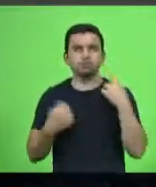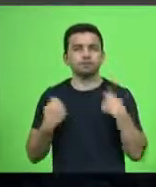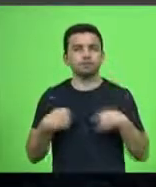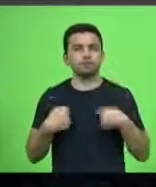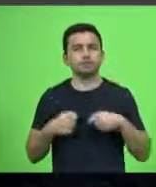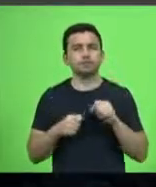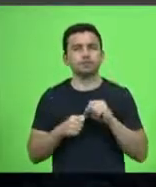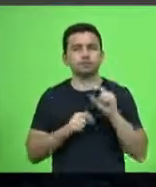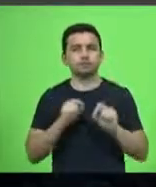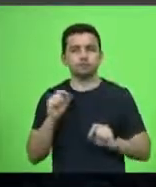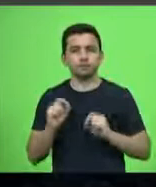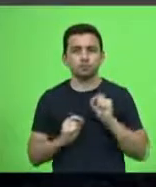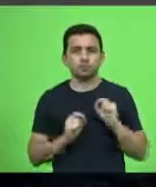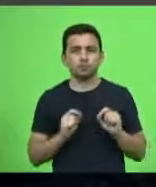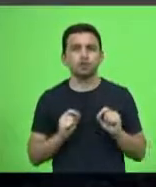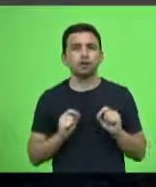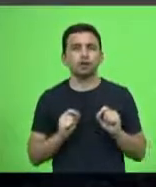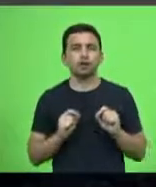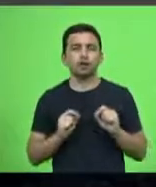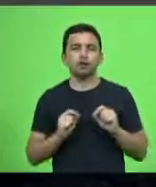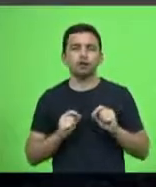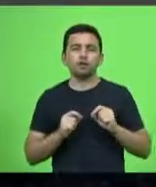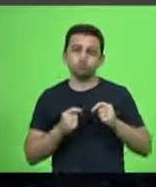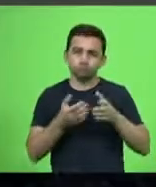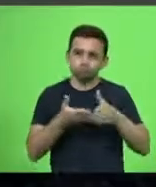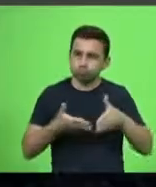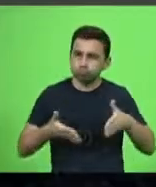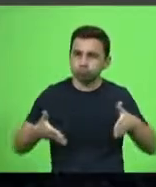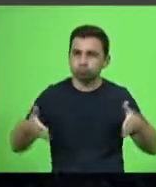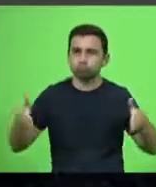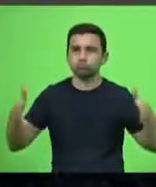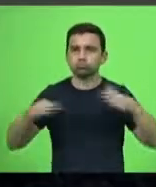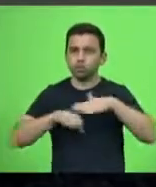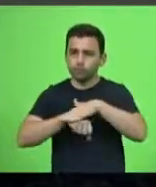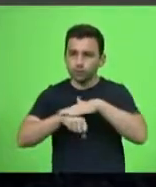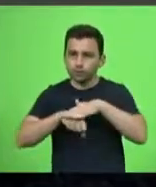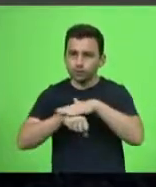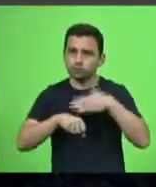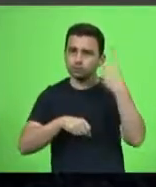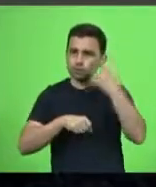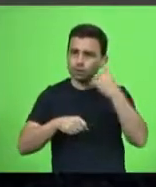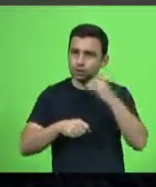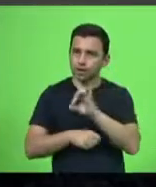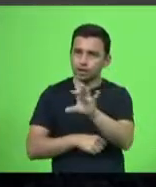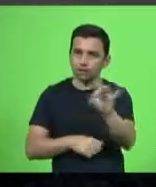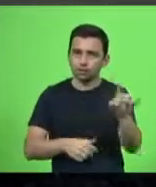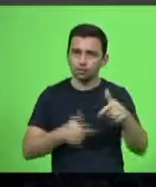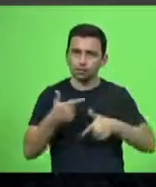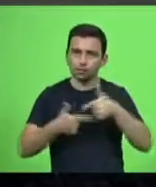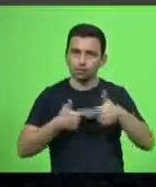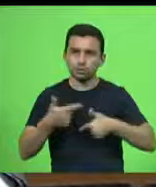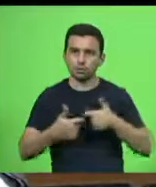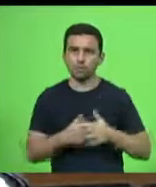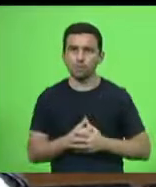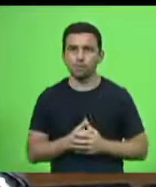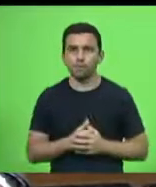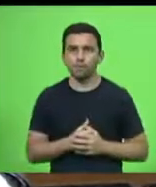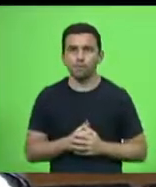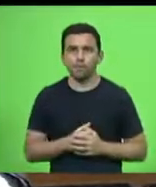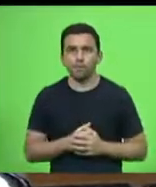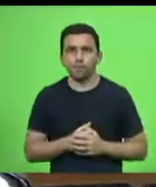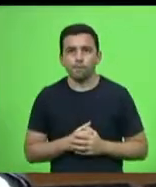mais longa a conversa com os parlamentares para falarem sobre suas atividades. Só me permite, presidente. Sim.